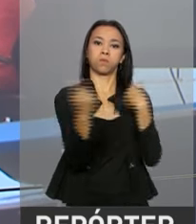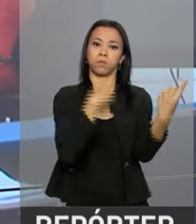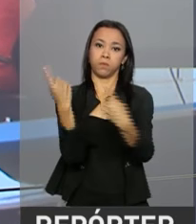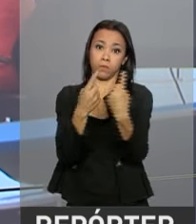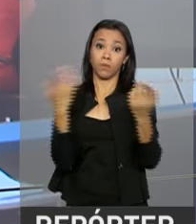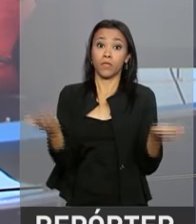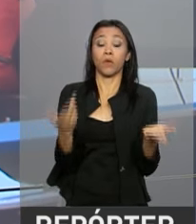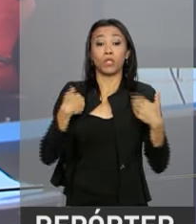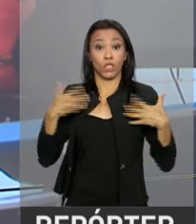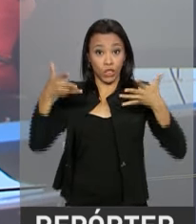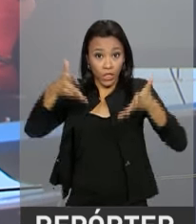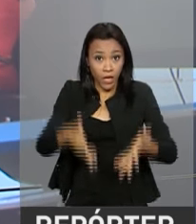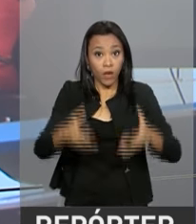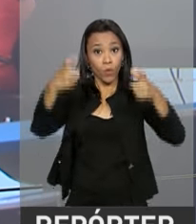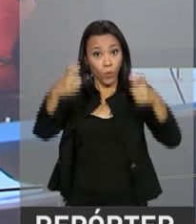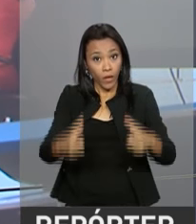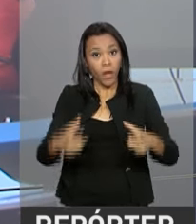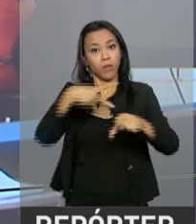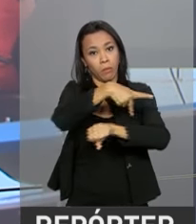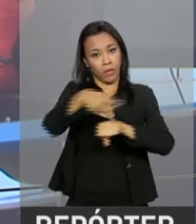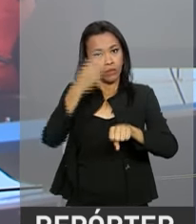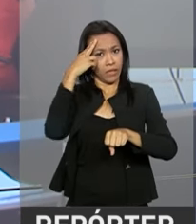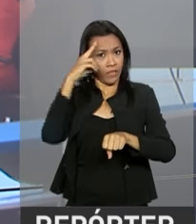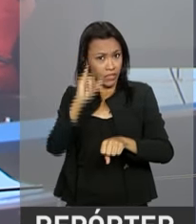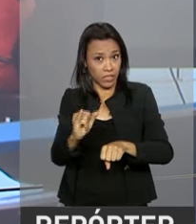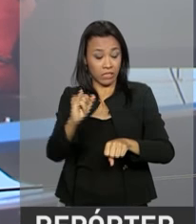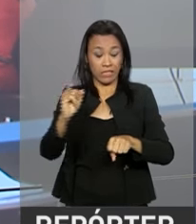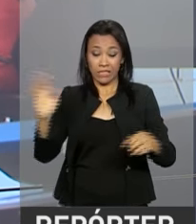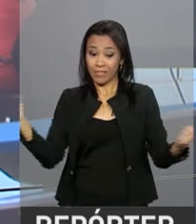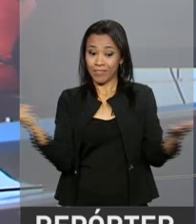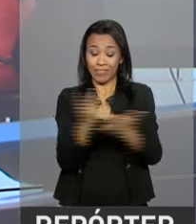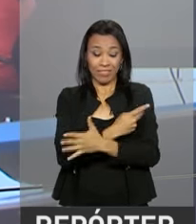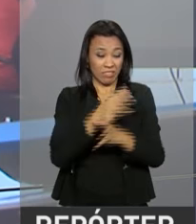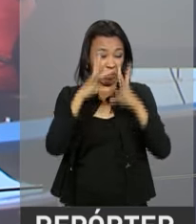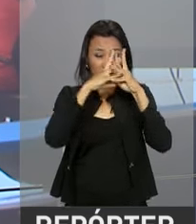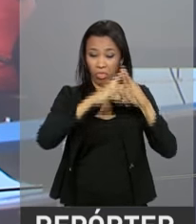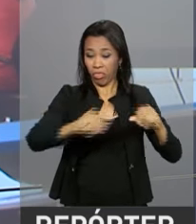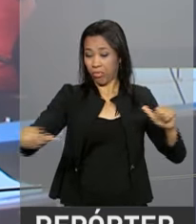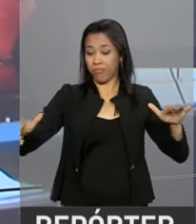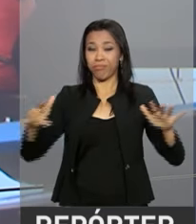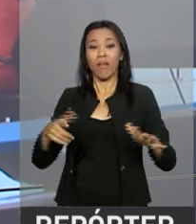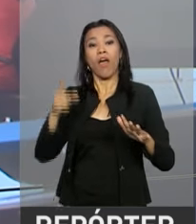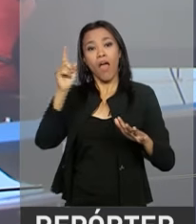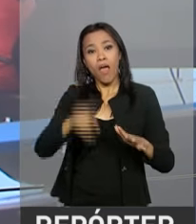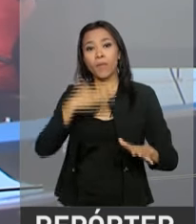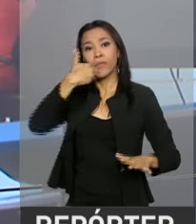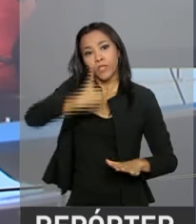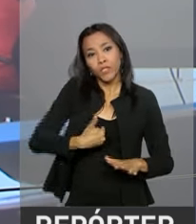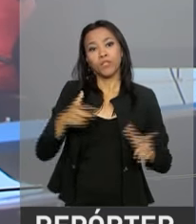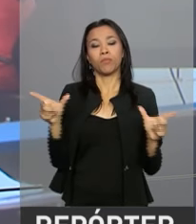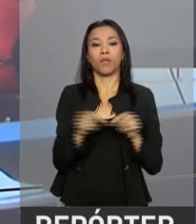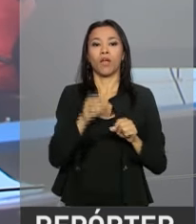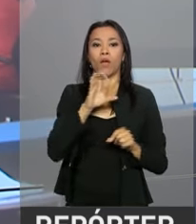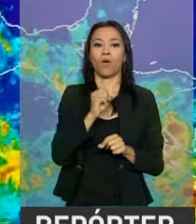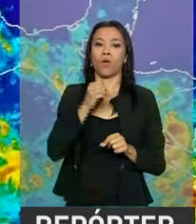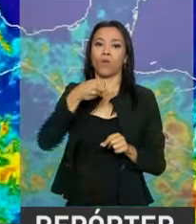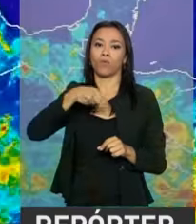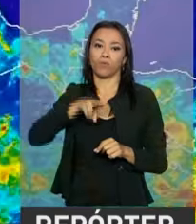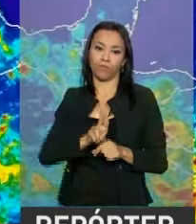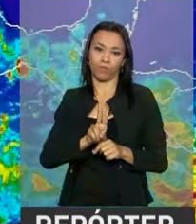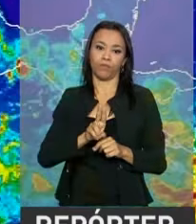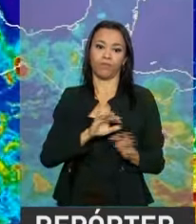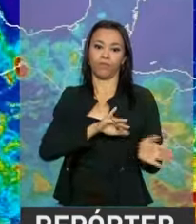Brasil chegaram aos locais mais afetados. O pedido de apoio foi feito pela Organização das Nações Unidas.